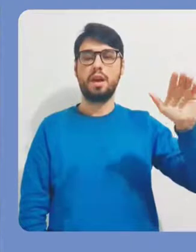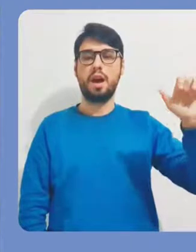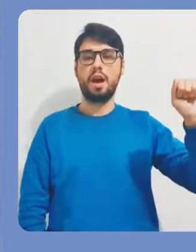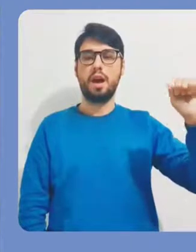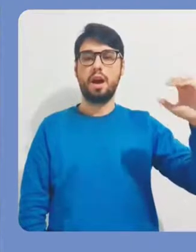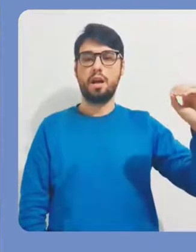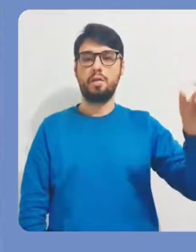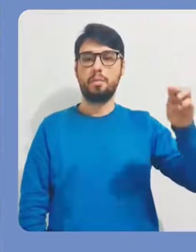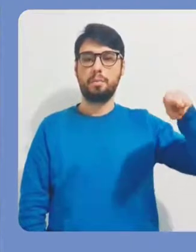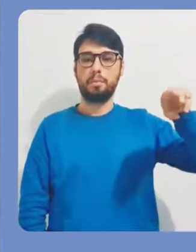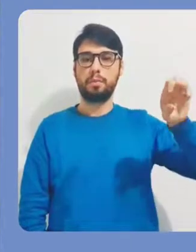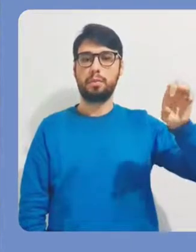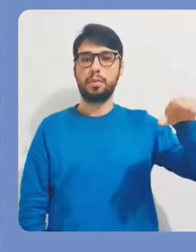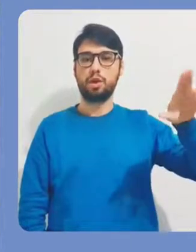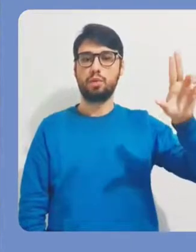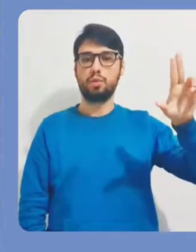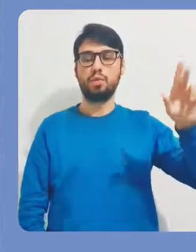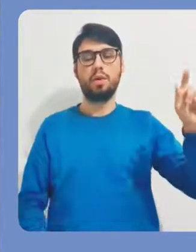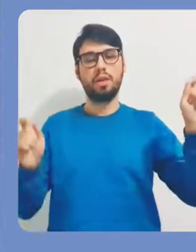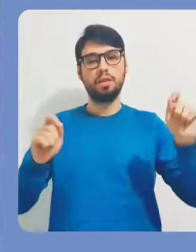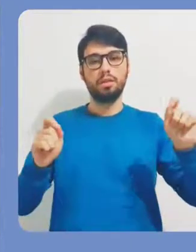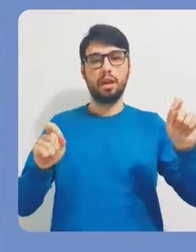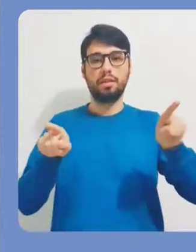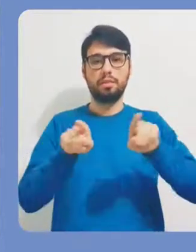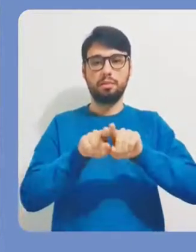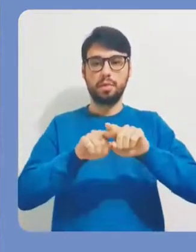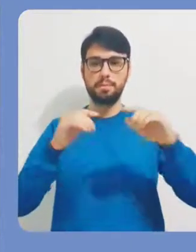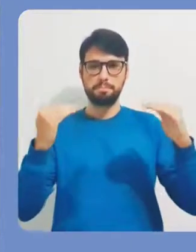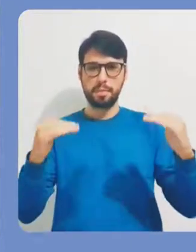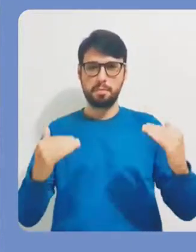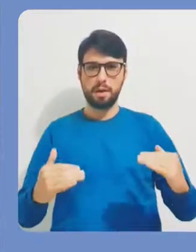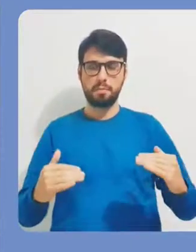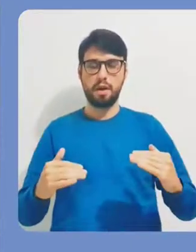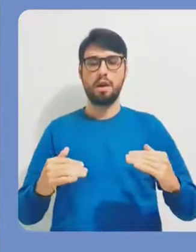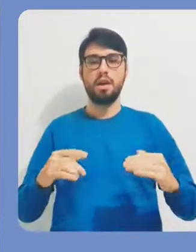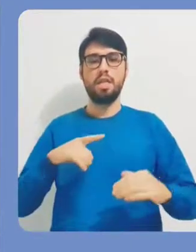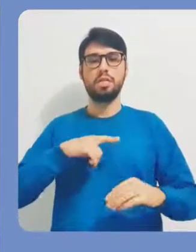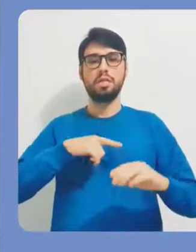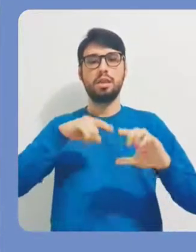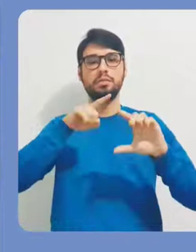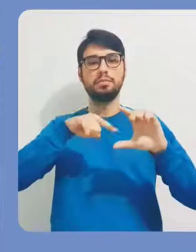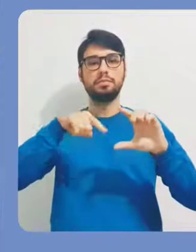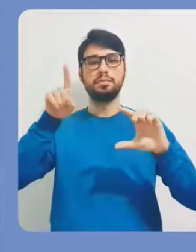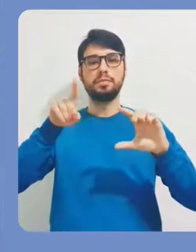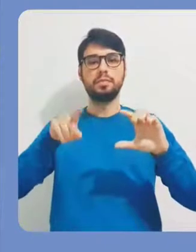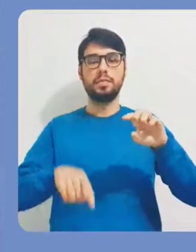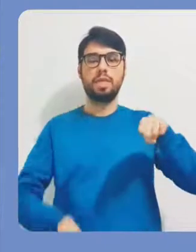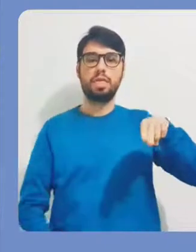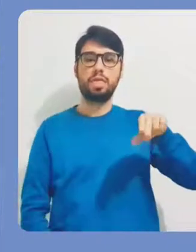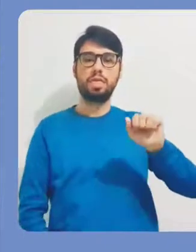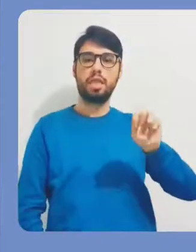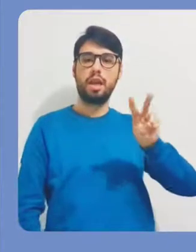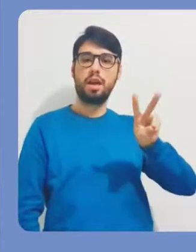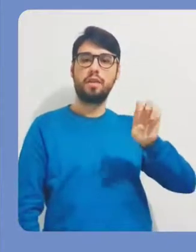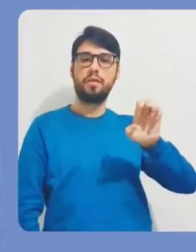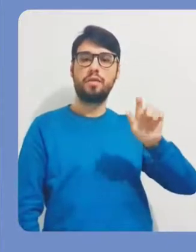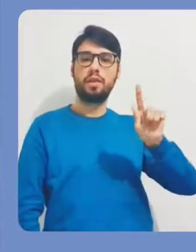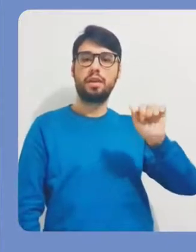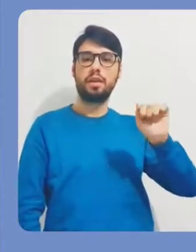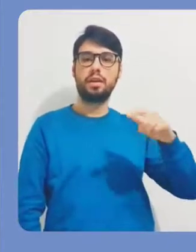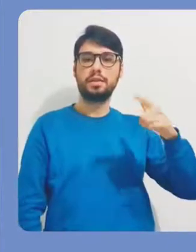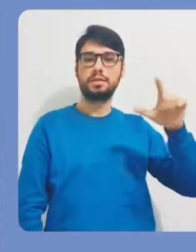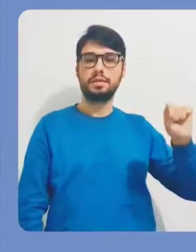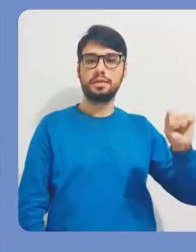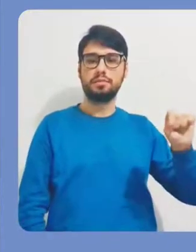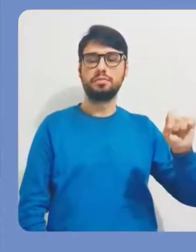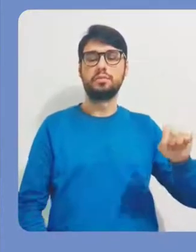tenho que deixar habilitada essa opção navegação em exibição e eu venho aqui e clico na opção